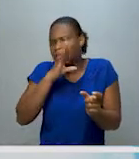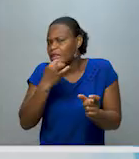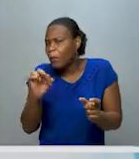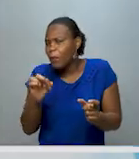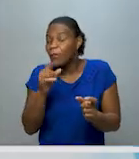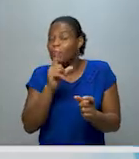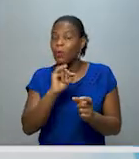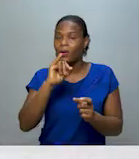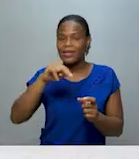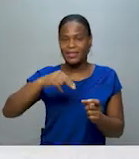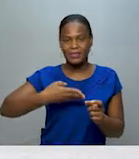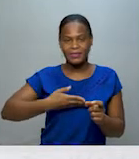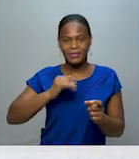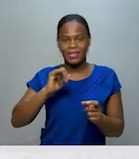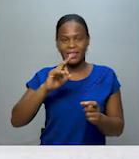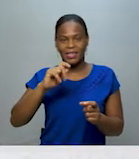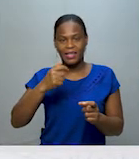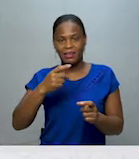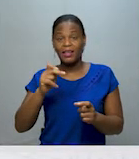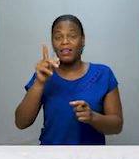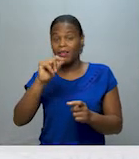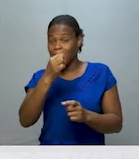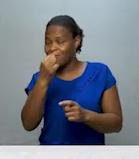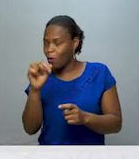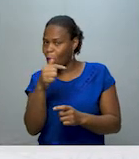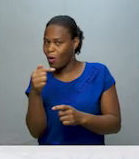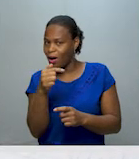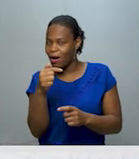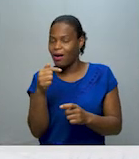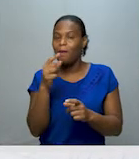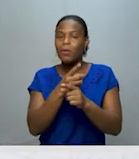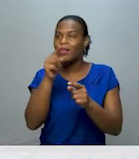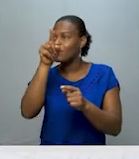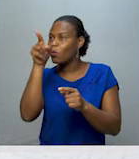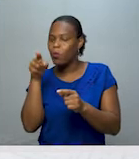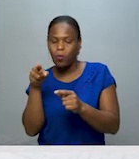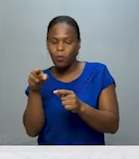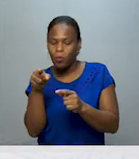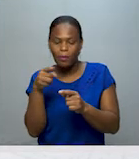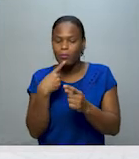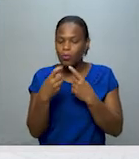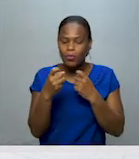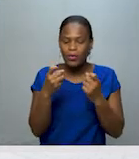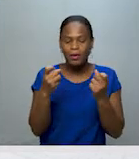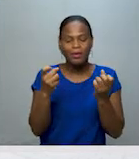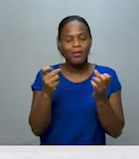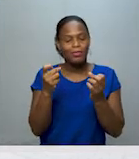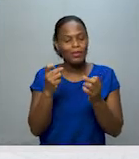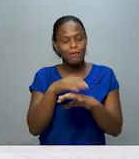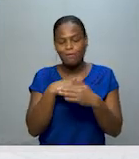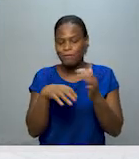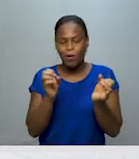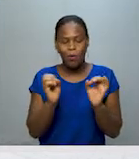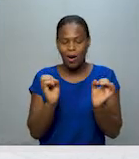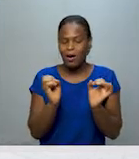Então, indireta e também é negativa, pois não usa o ponto de interrogação na pergunta que é dirigida.